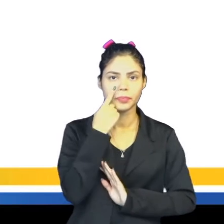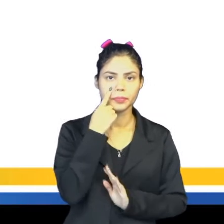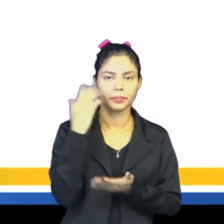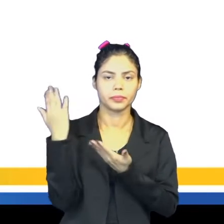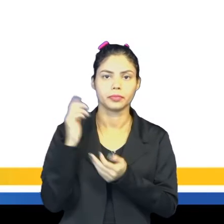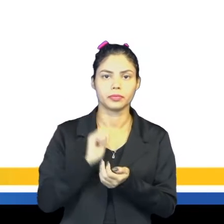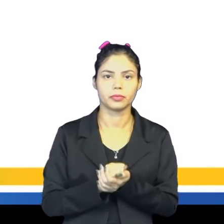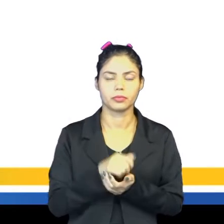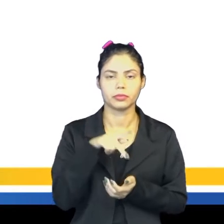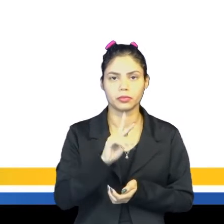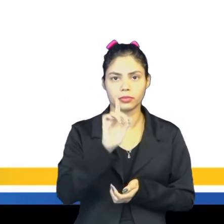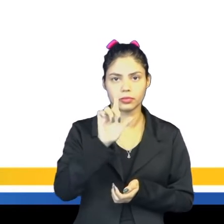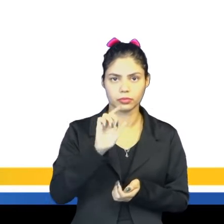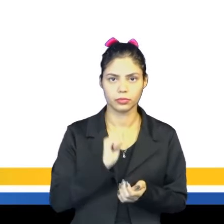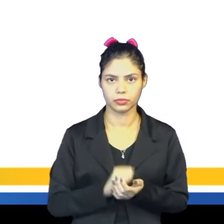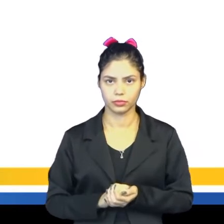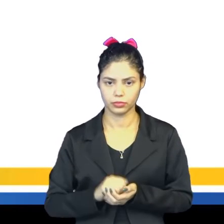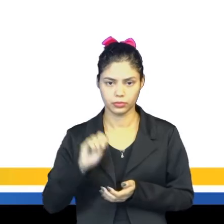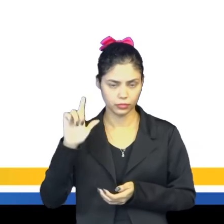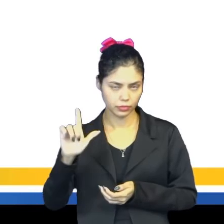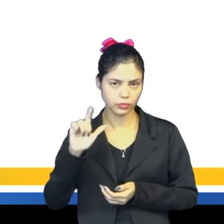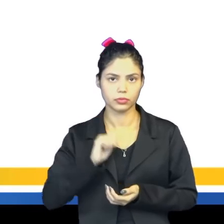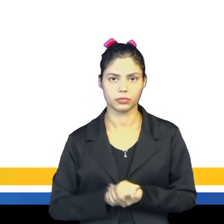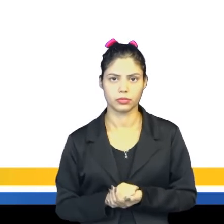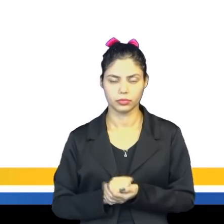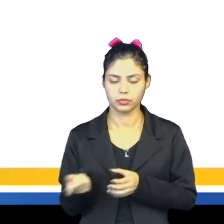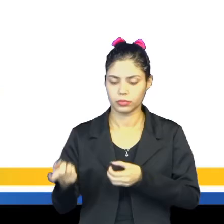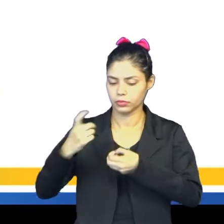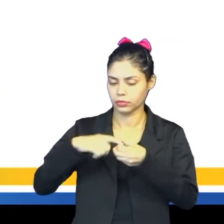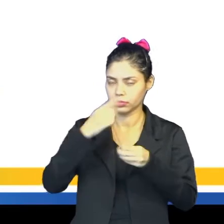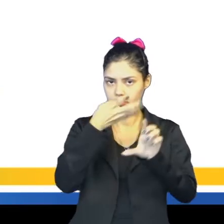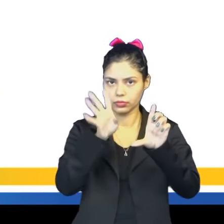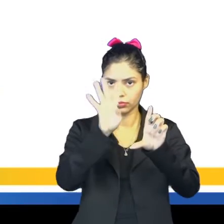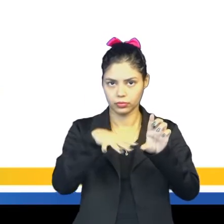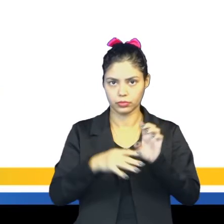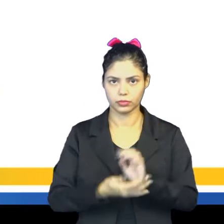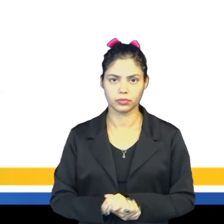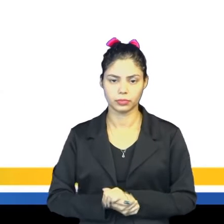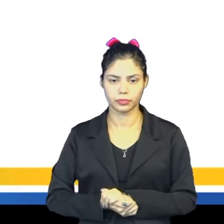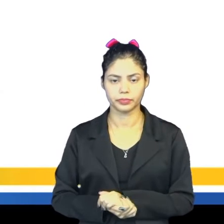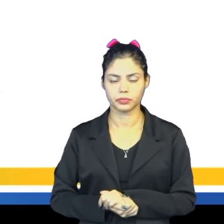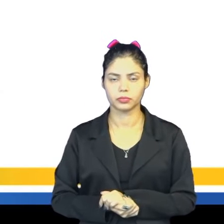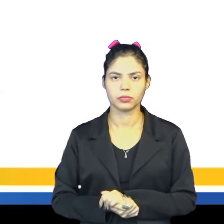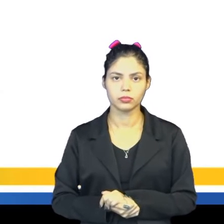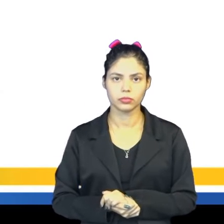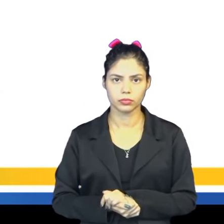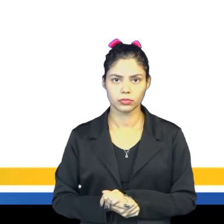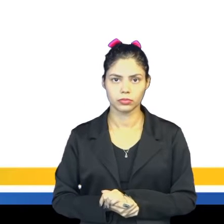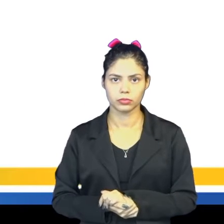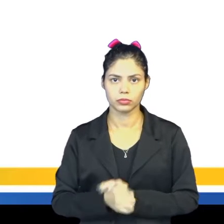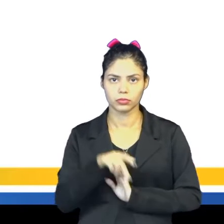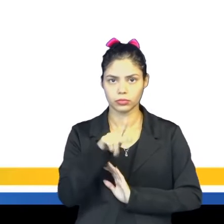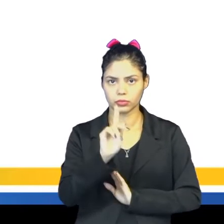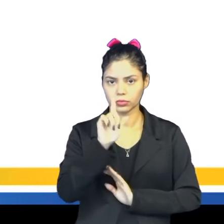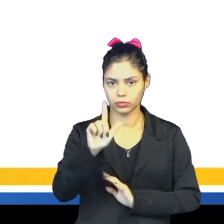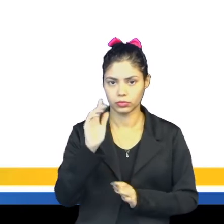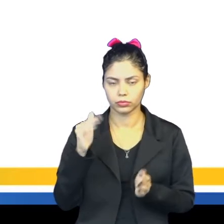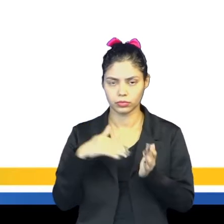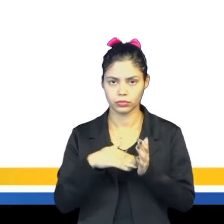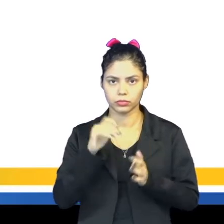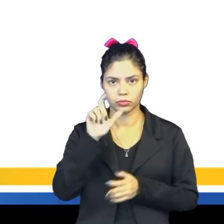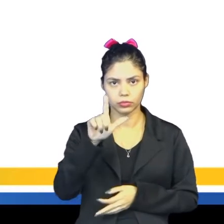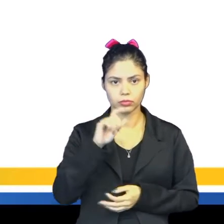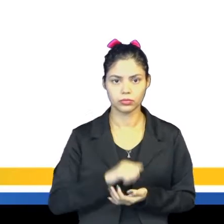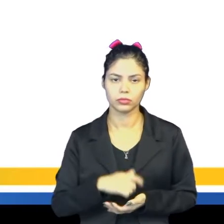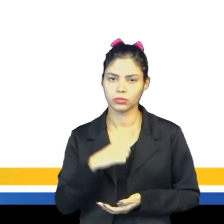nós estamos falando quilolitros em litros. Vou voltar na tabela. Do quilolitros ao litro,